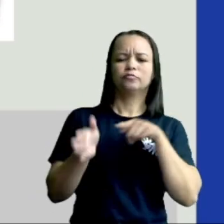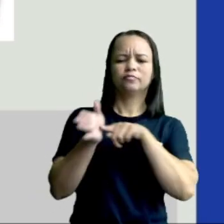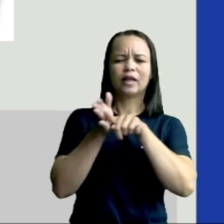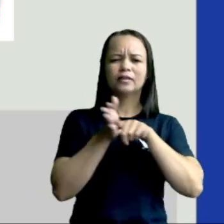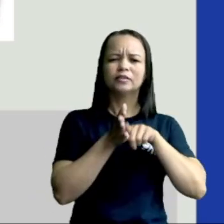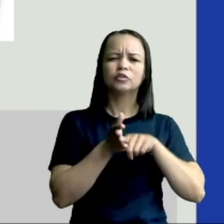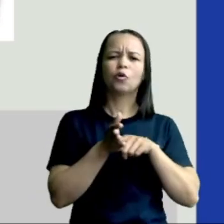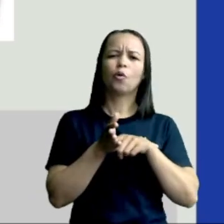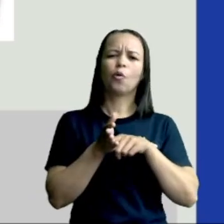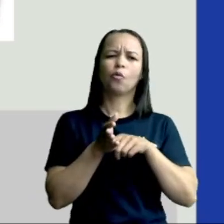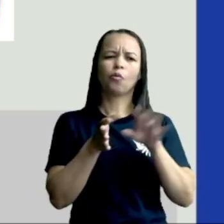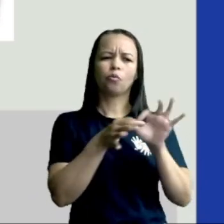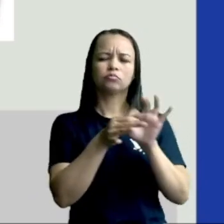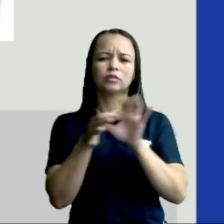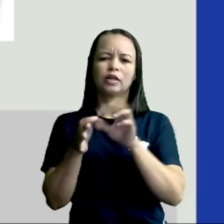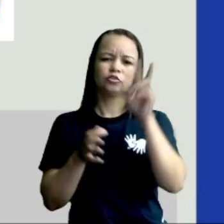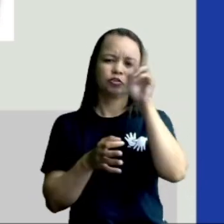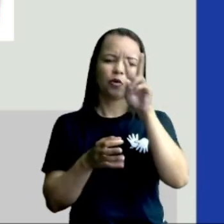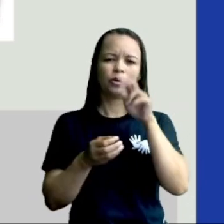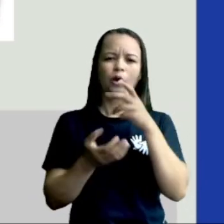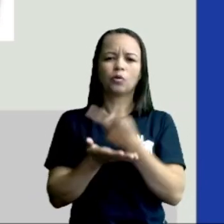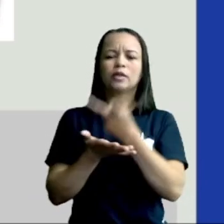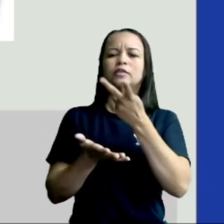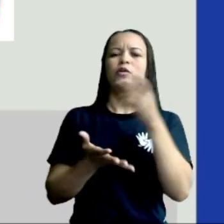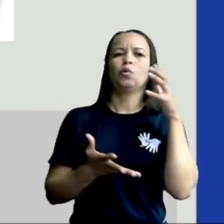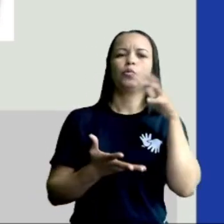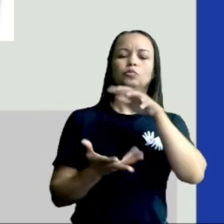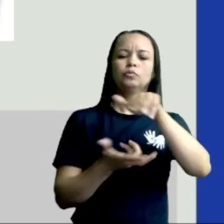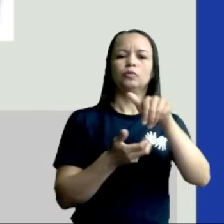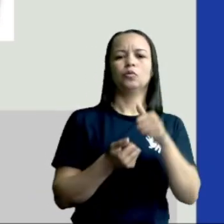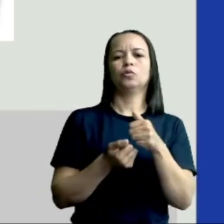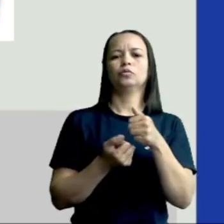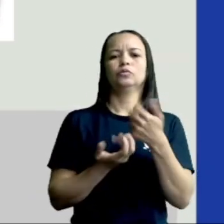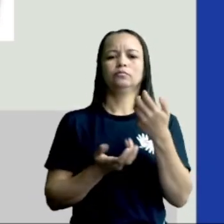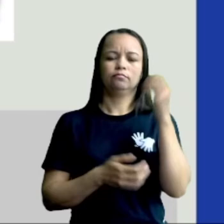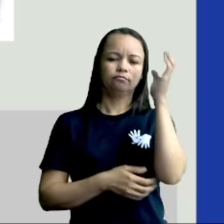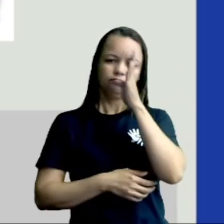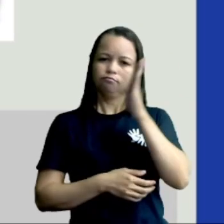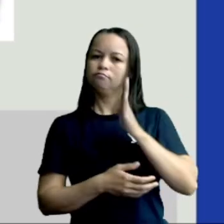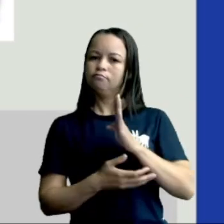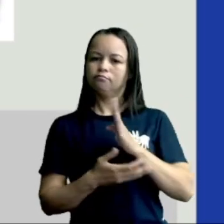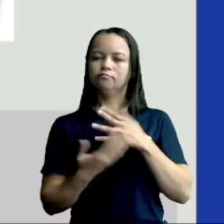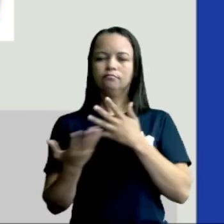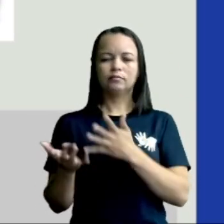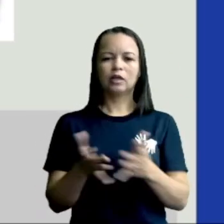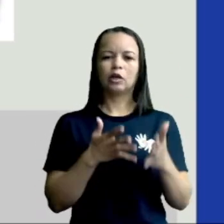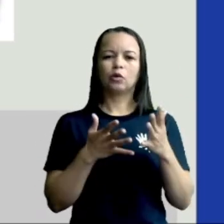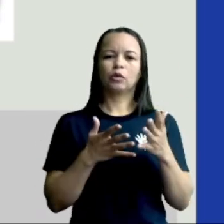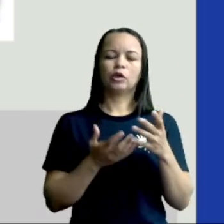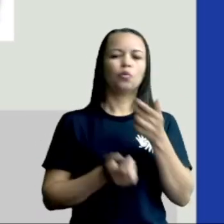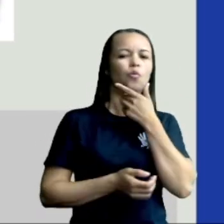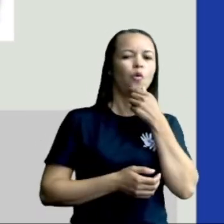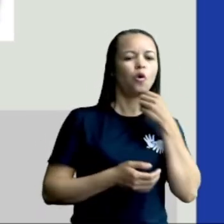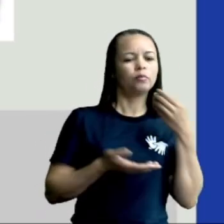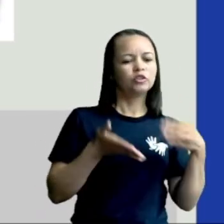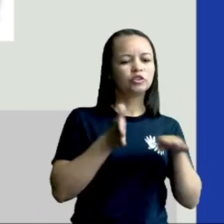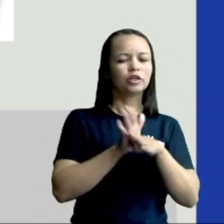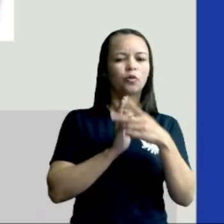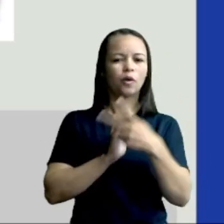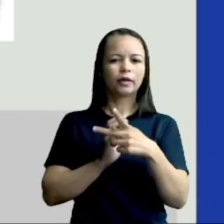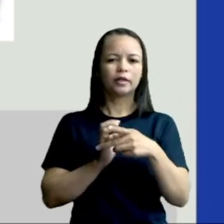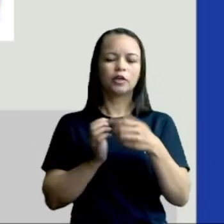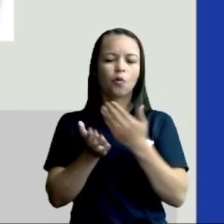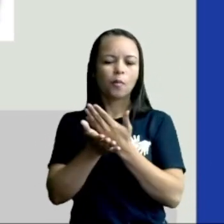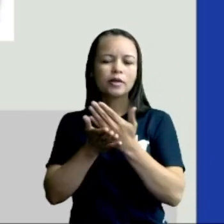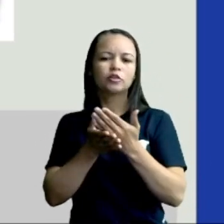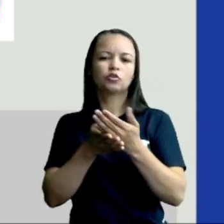estava acontecendo no mundo, no Brasil, quando Diogo Braga veio para cá e começou esse povoado. A gente viu também, lembra da